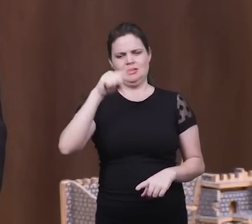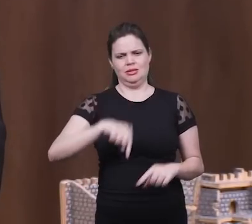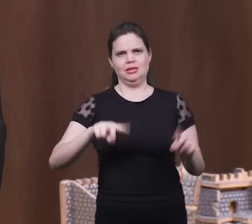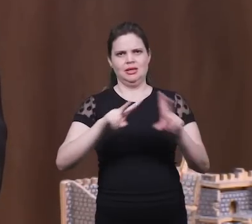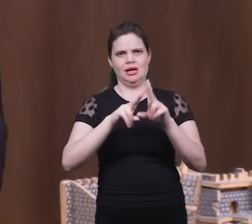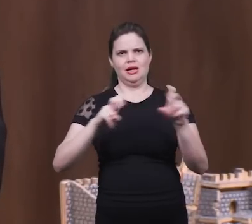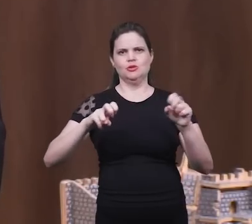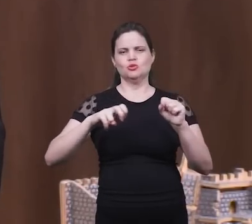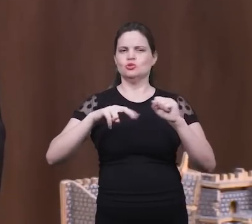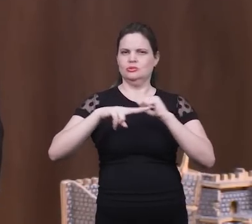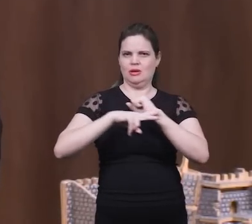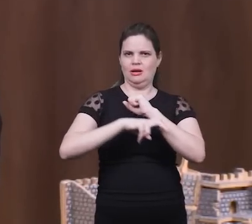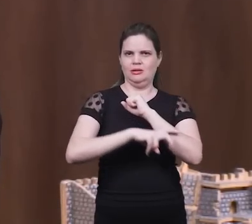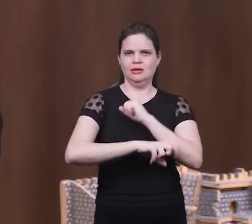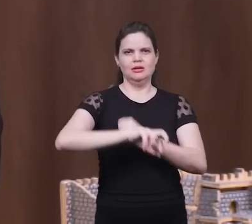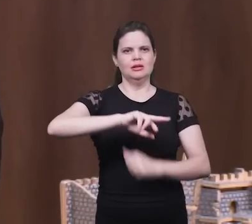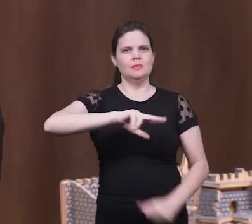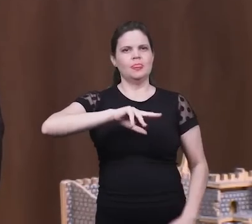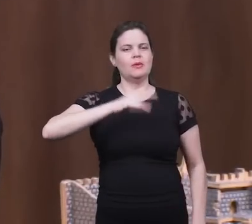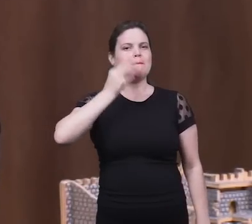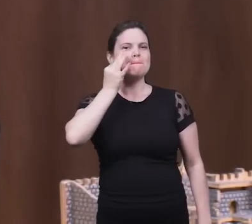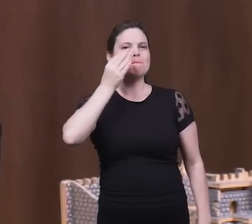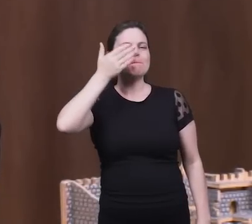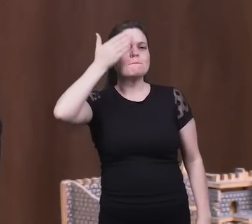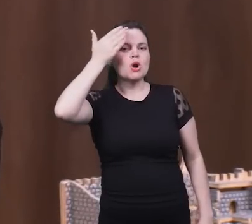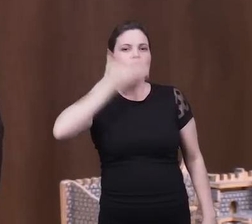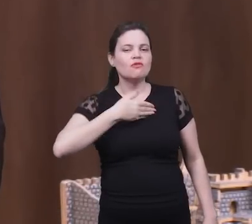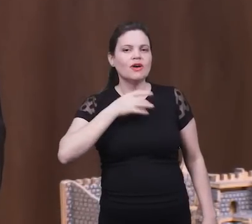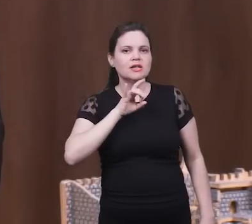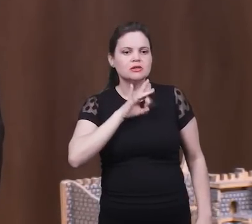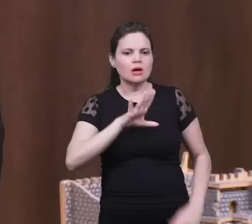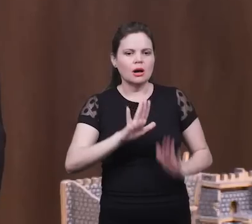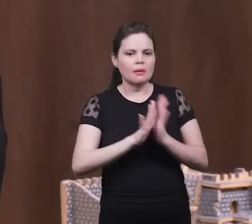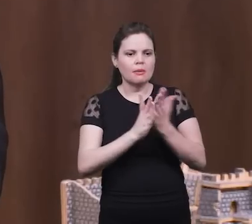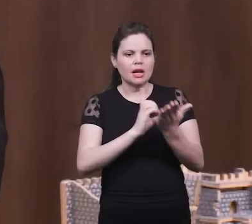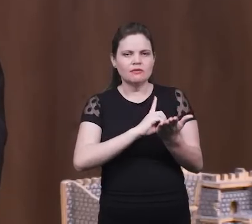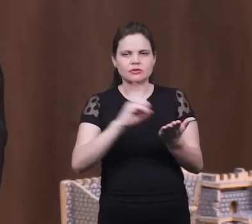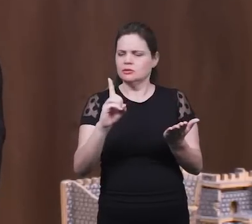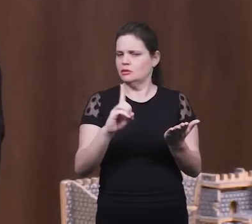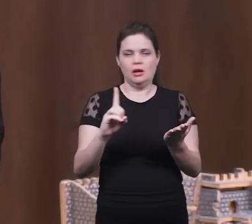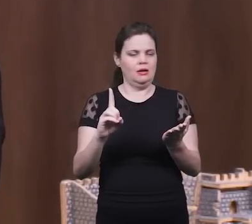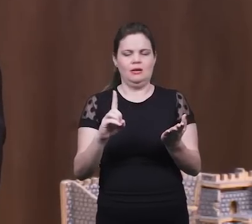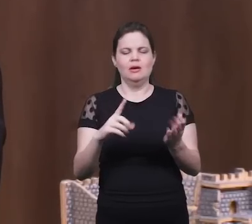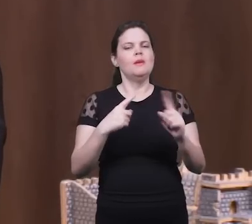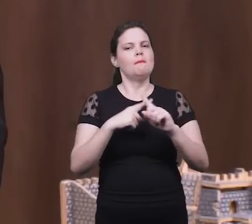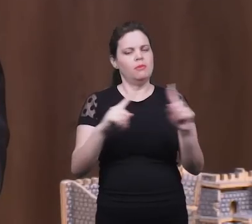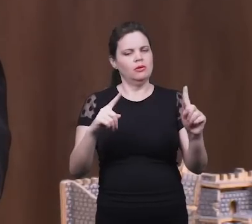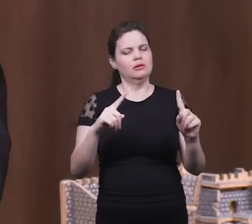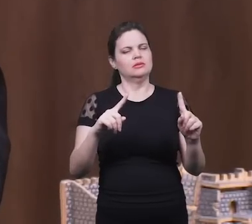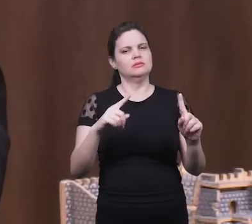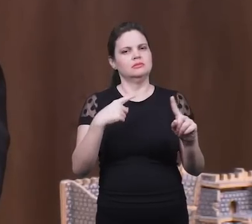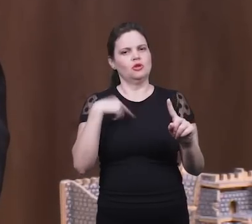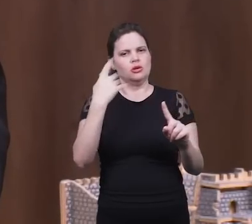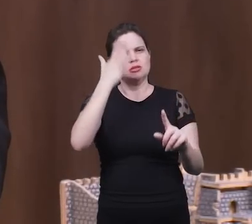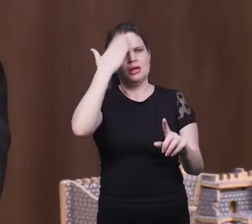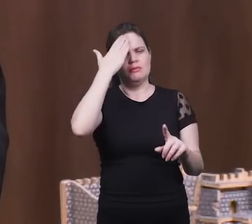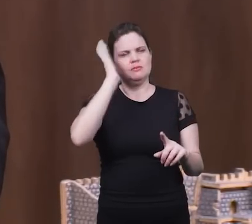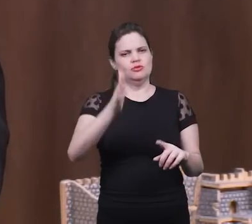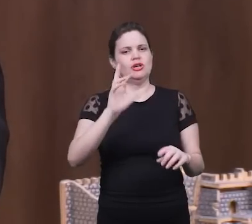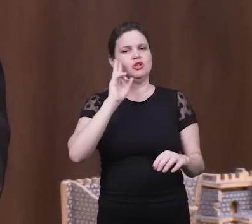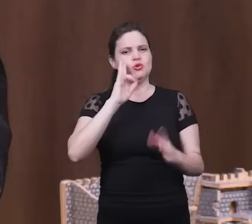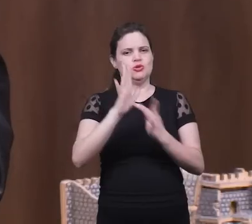arqueologia não vai ser comprovar a Bíblia, porque a gente sabe que a Bíblia é a verdade absoluta do Senhor. Mas